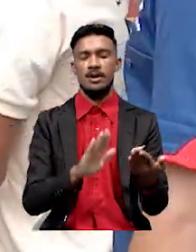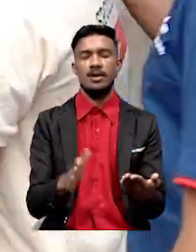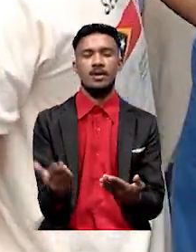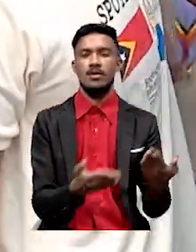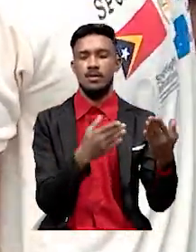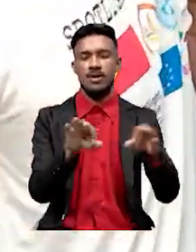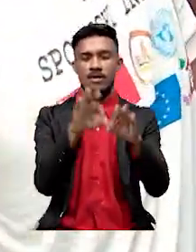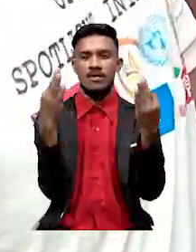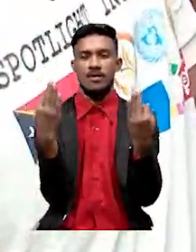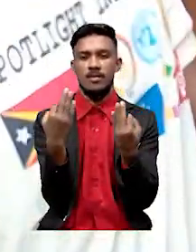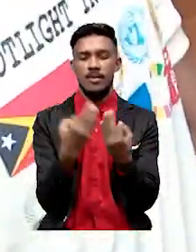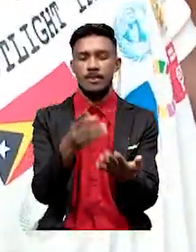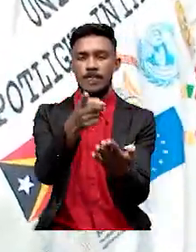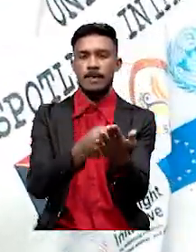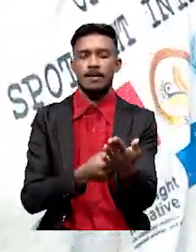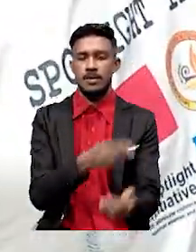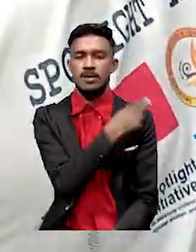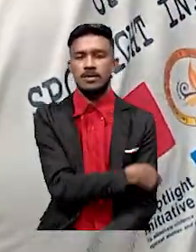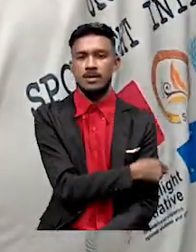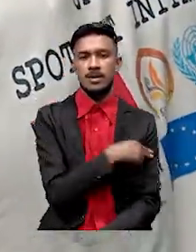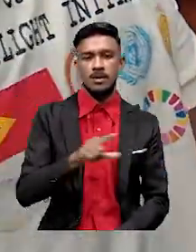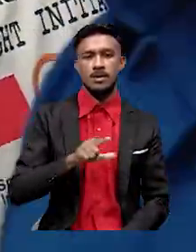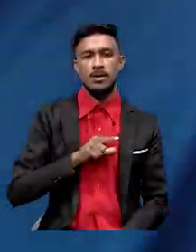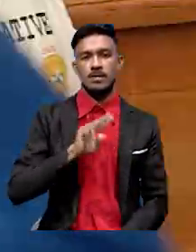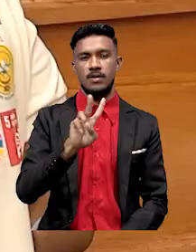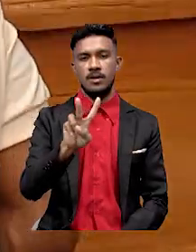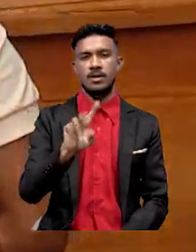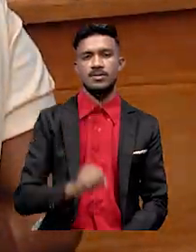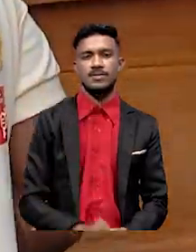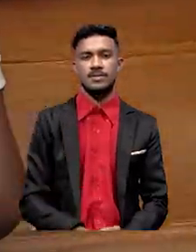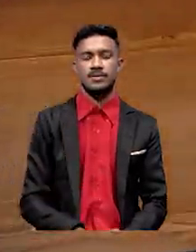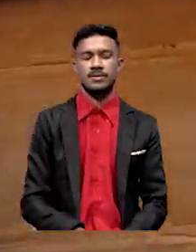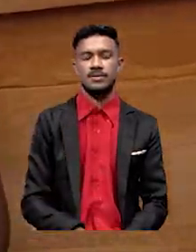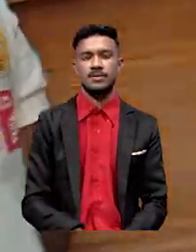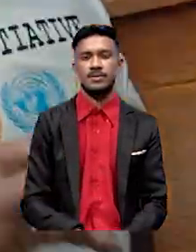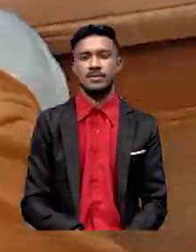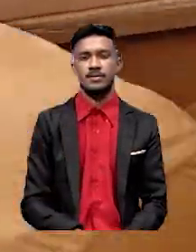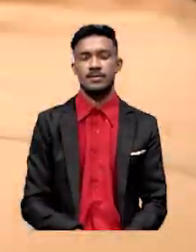ba proceso autópsia e a mortuário Hospital Nacional Guido Valadares. Napoleão Xavier, Tito Silva, GMN.